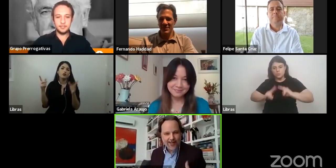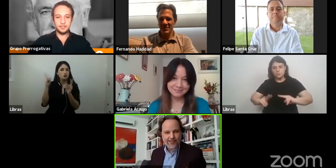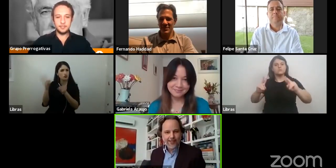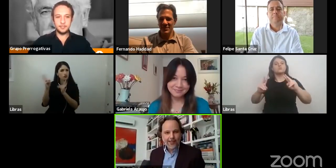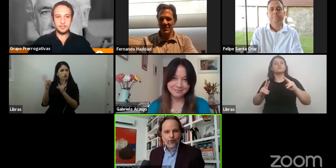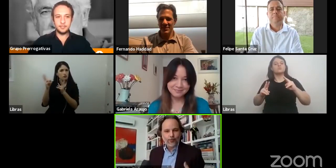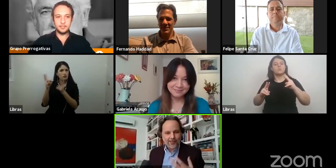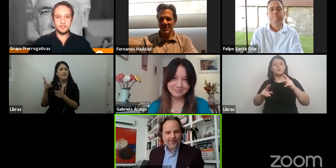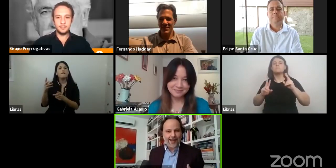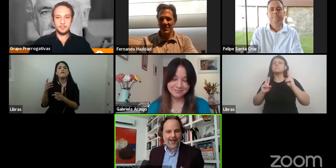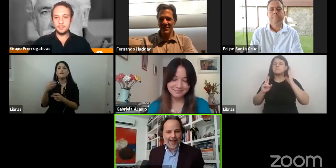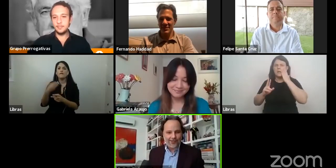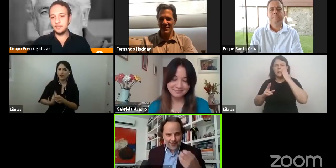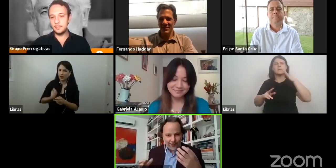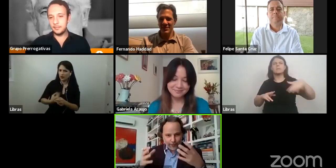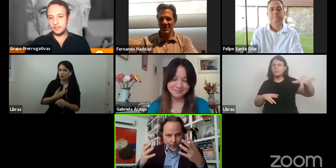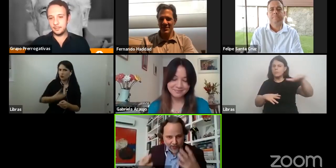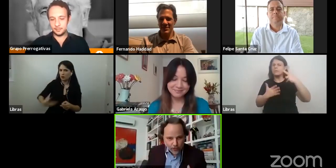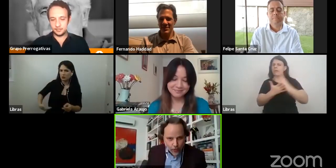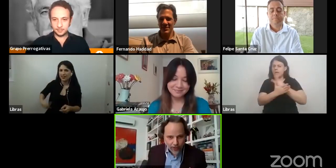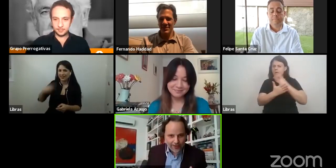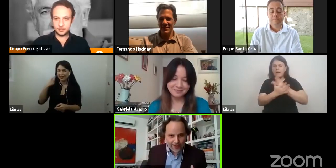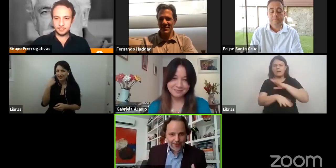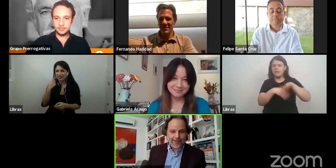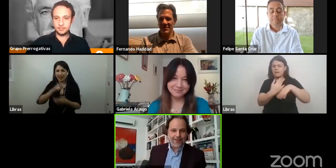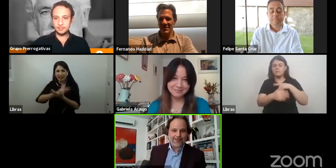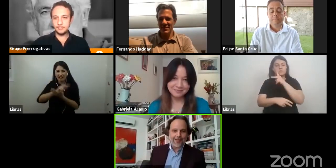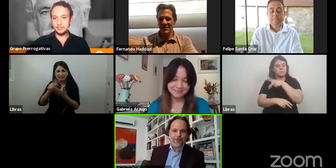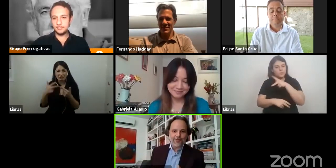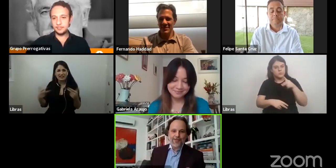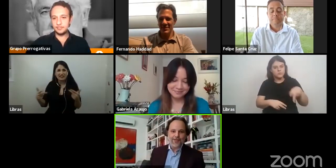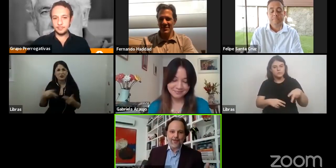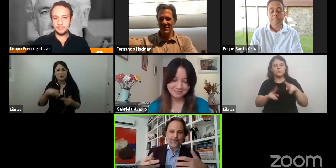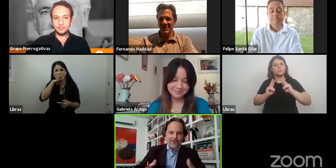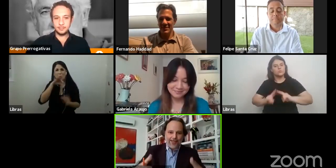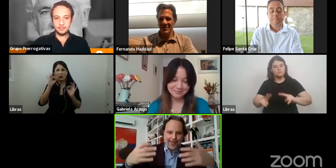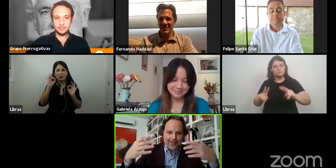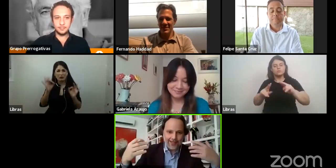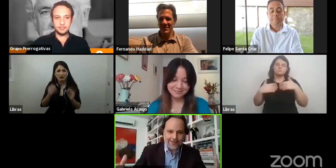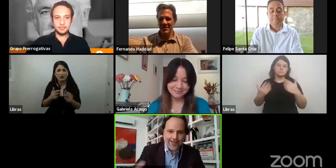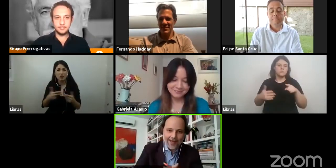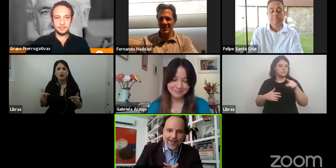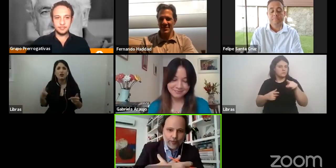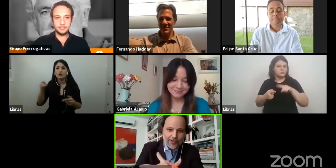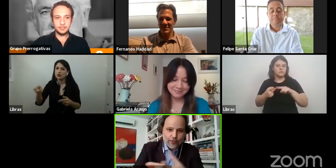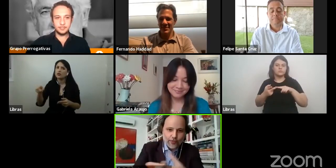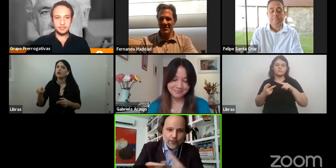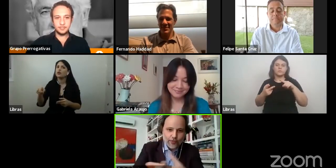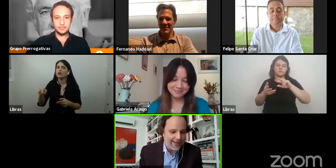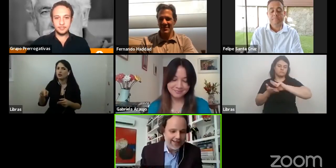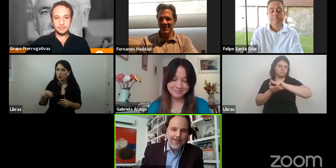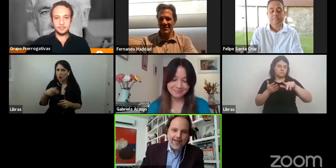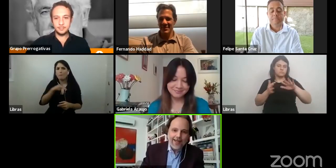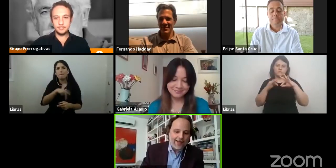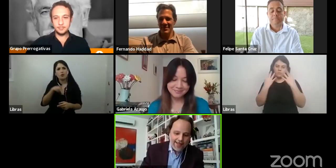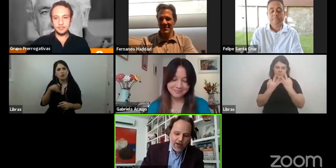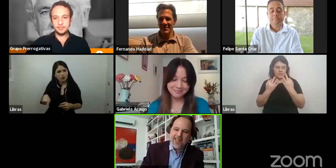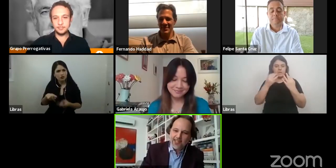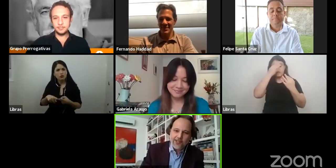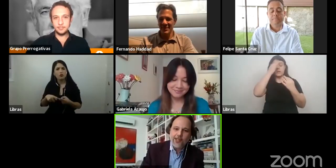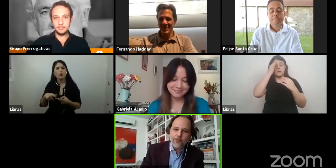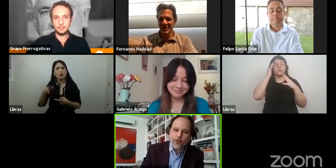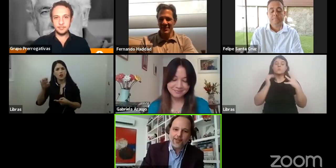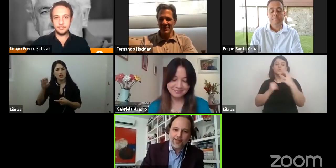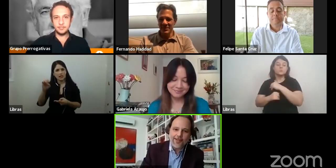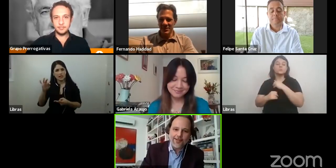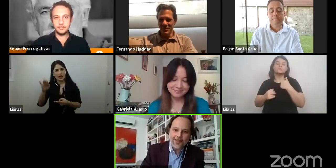tanta baixaria, com tanta sacanagem, sendo um professor, né, sendo, enfim, né, você, a querida Estela, toda a sua família,